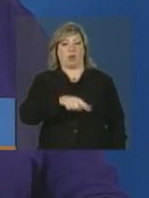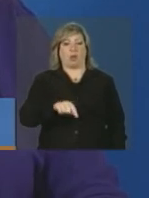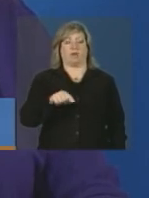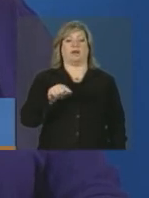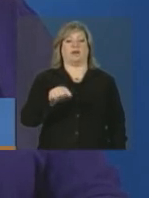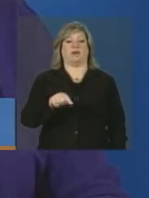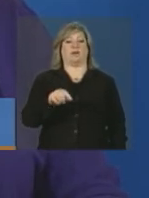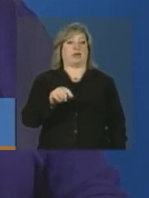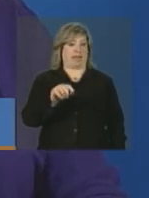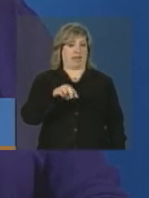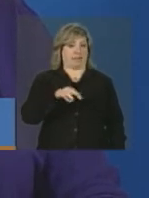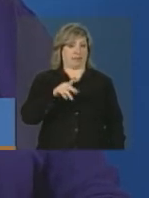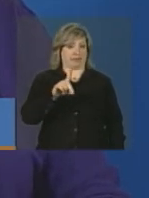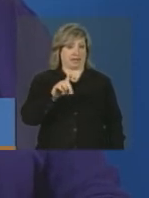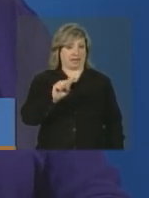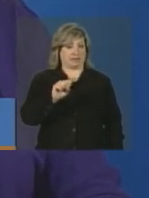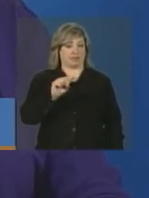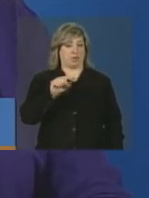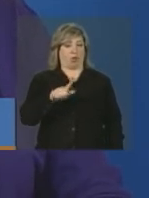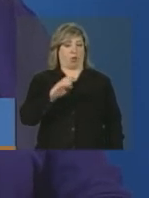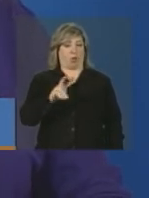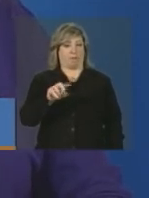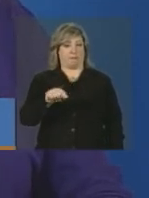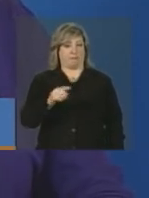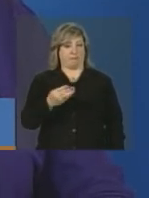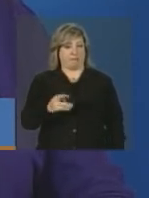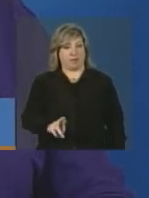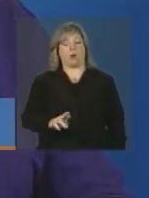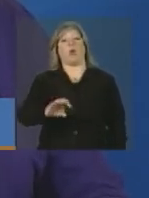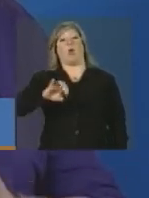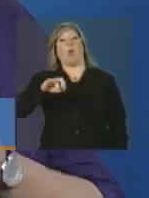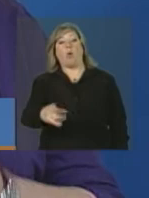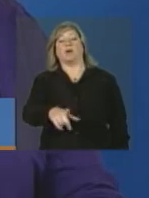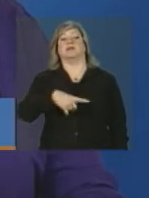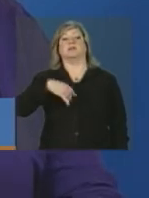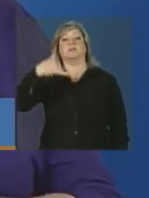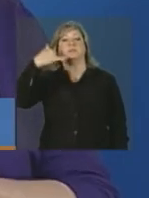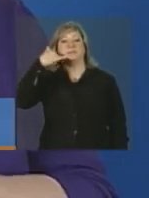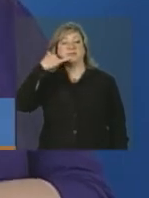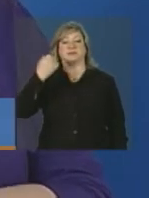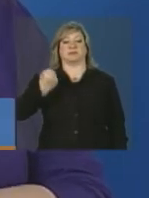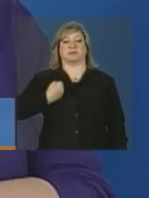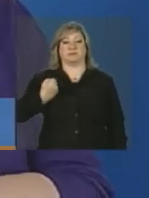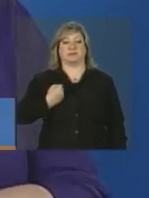monitoramentosuas@mds.gov.br ou nos contactar por meio dos telefones que estão